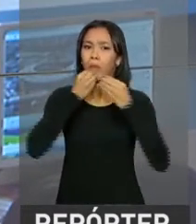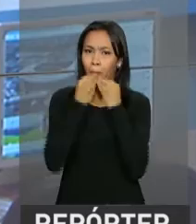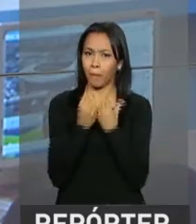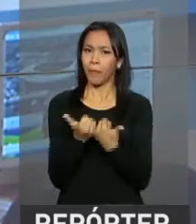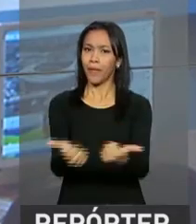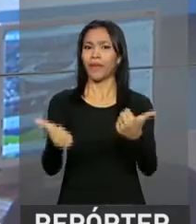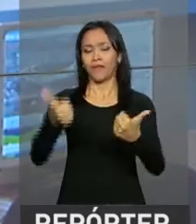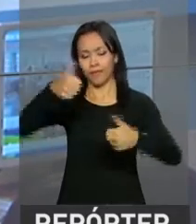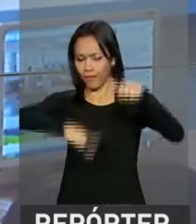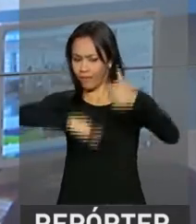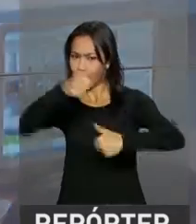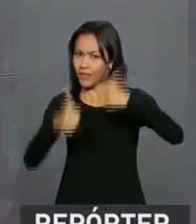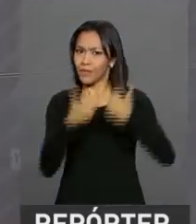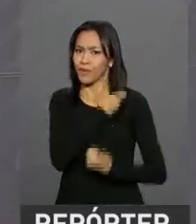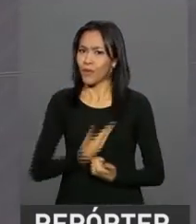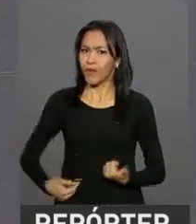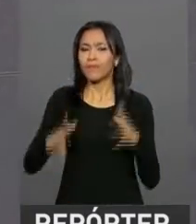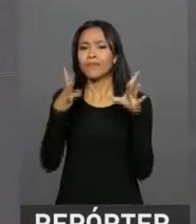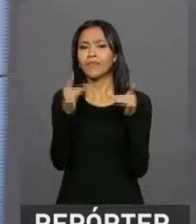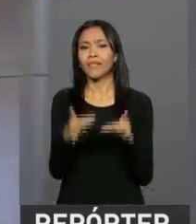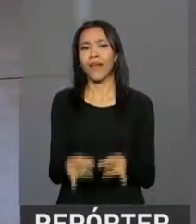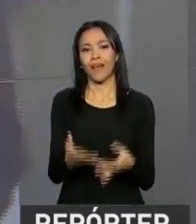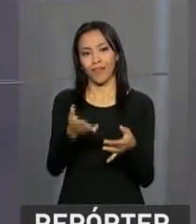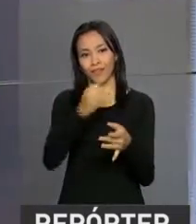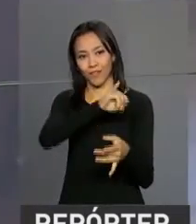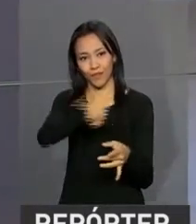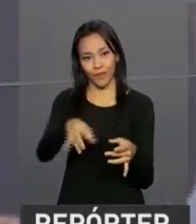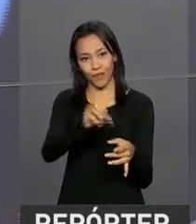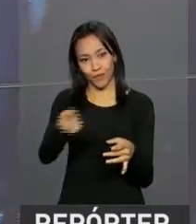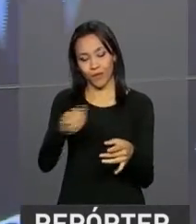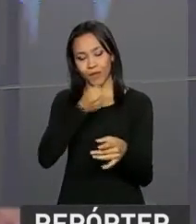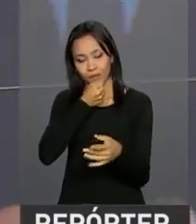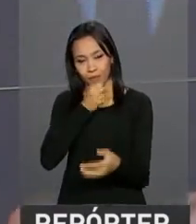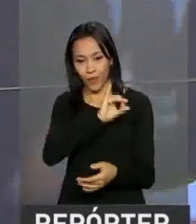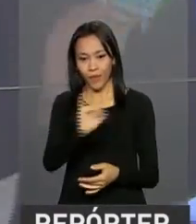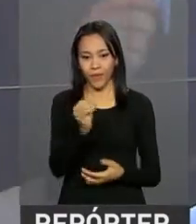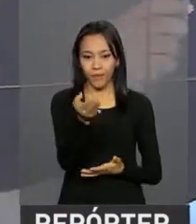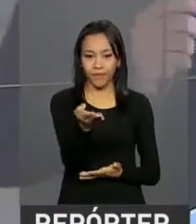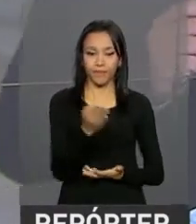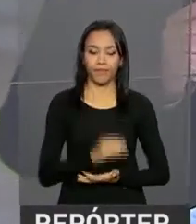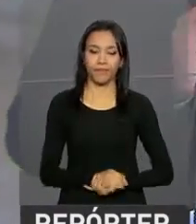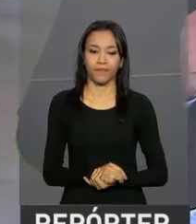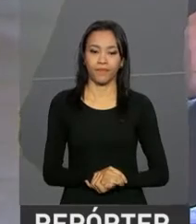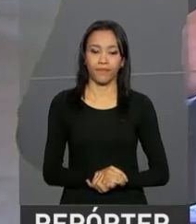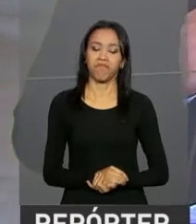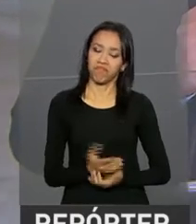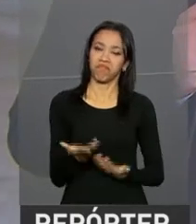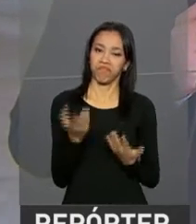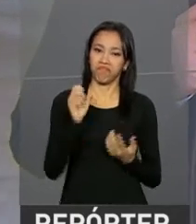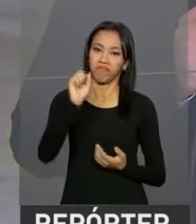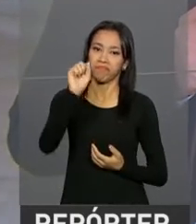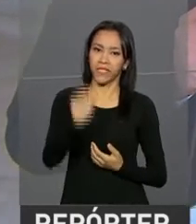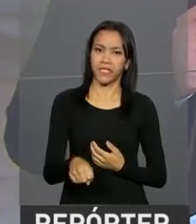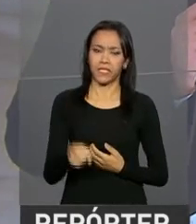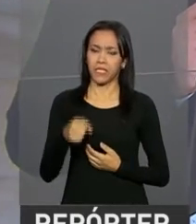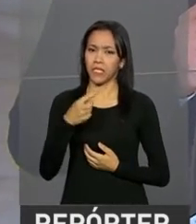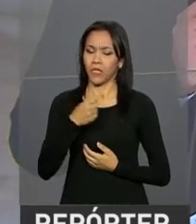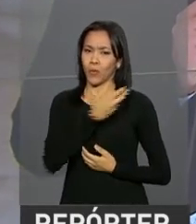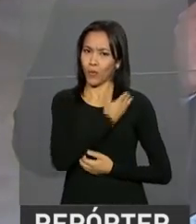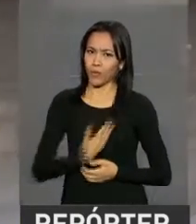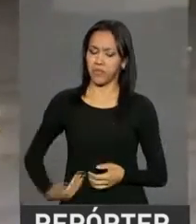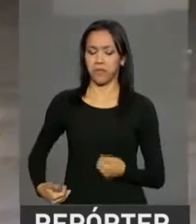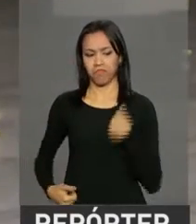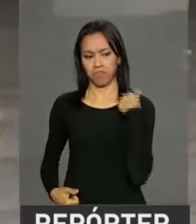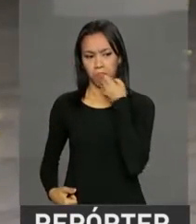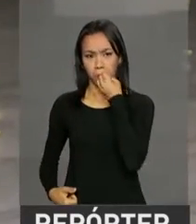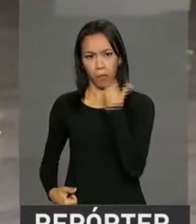do governo vamos saber os detalhes com joão pedro neto o joão pedro renato exatamente essa avaliação positiva foi